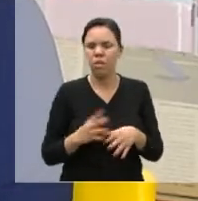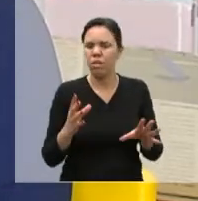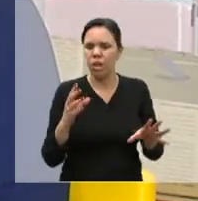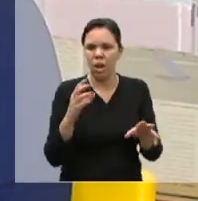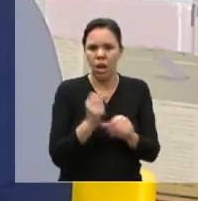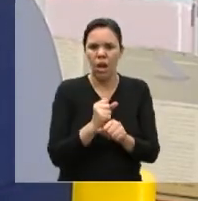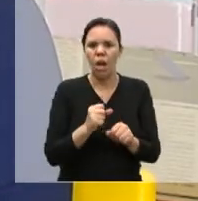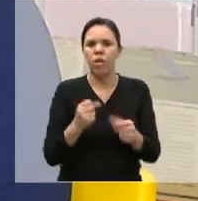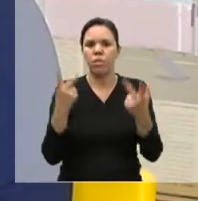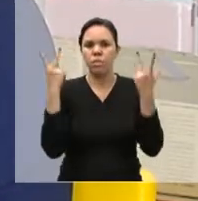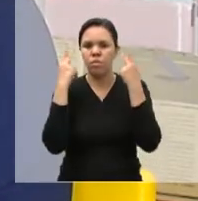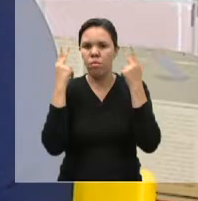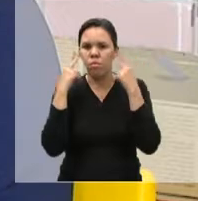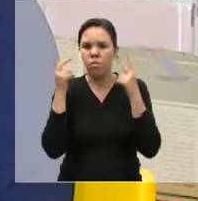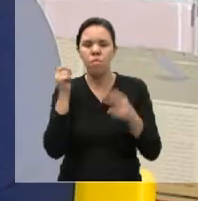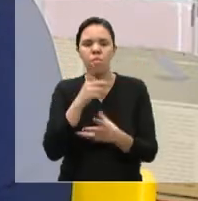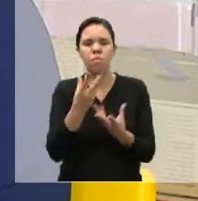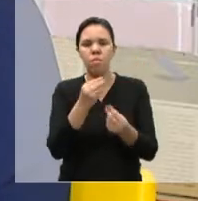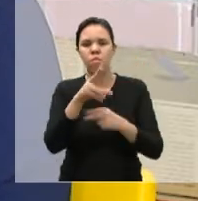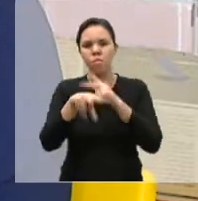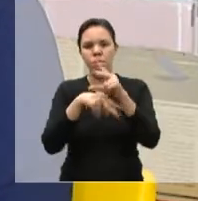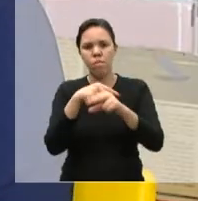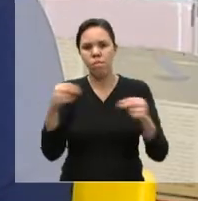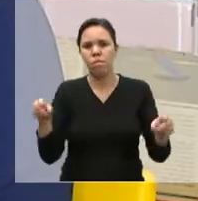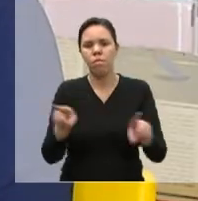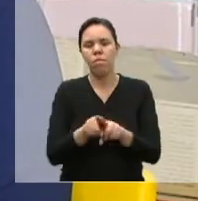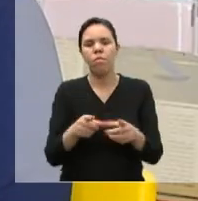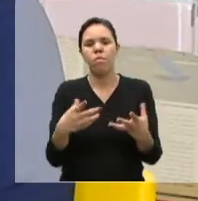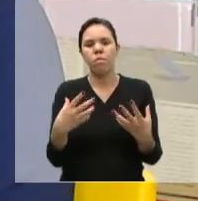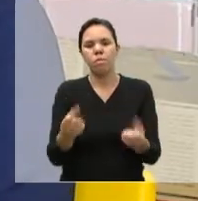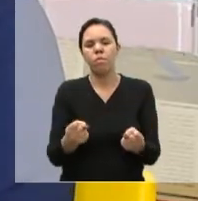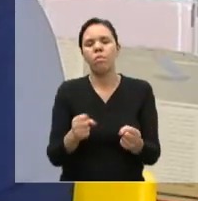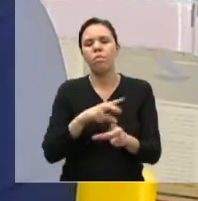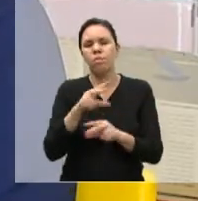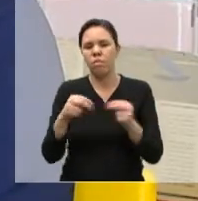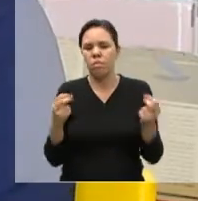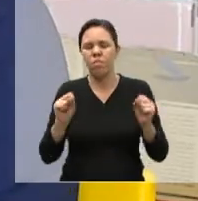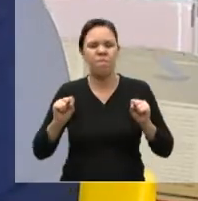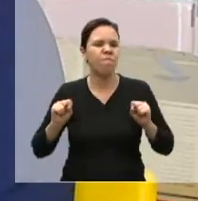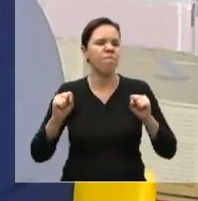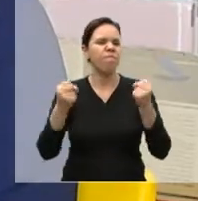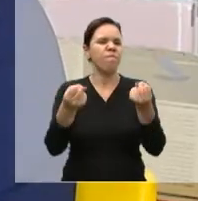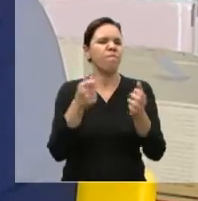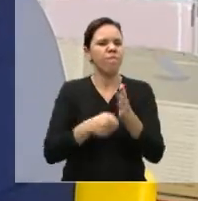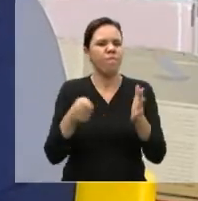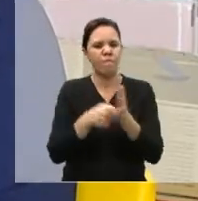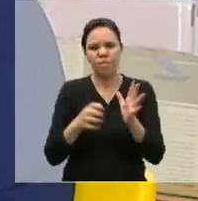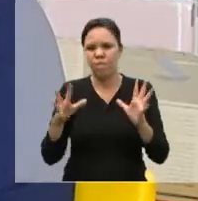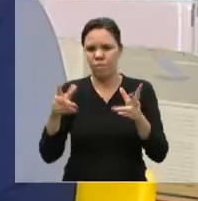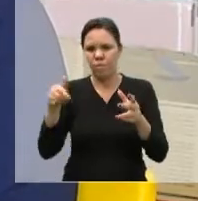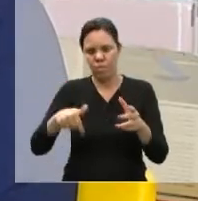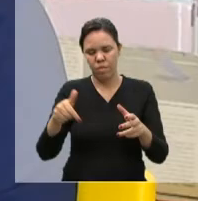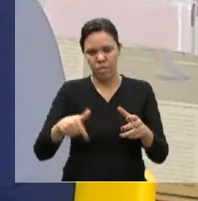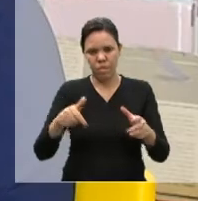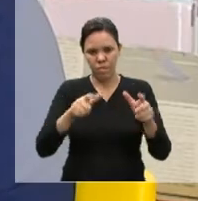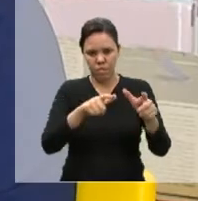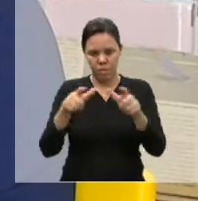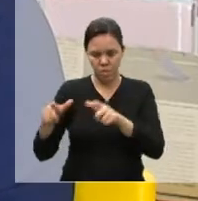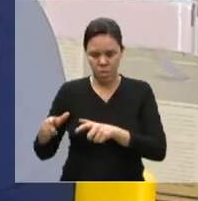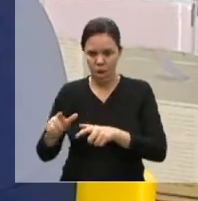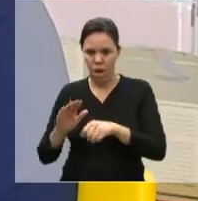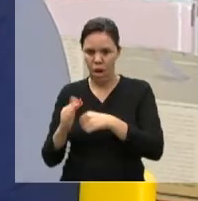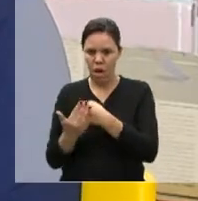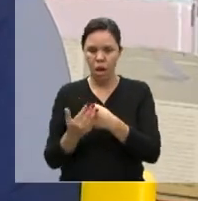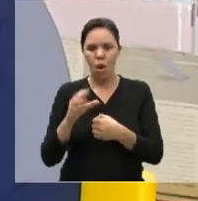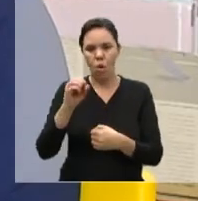comunidade escolar. Então o Oziel é uma escola muito especial e a escola tem esse papel fundamental de incentivar esses alunos a seguirem carreiras que